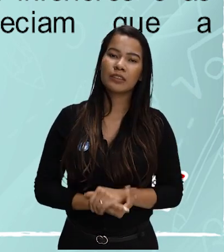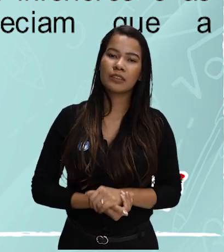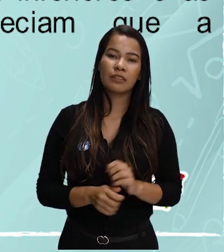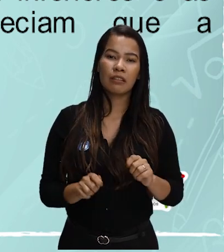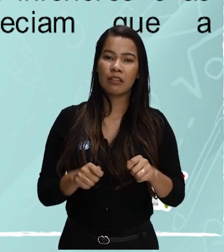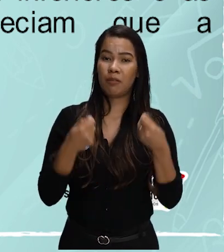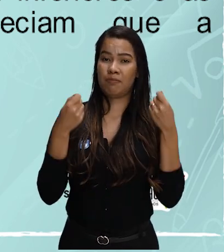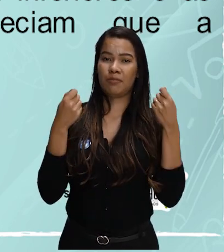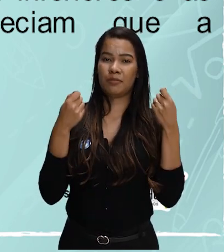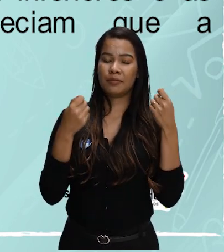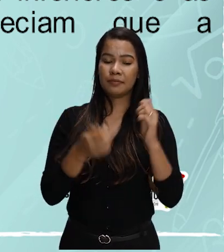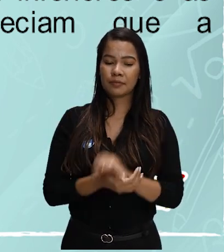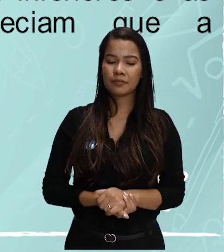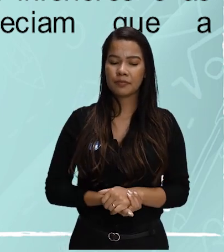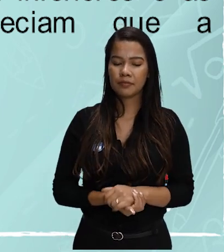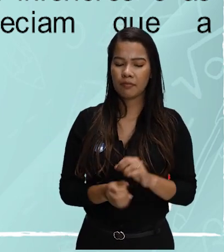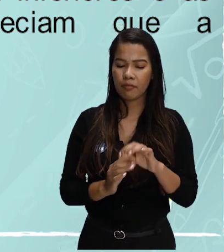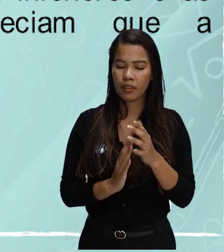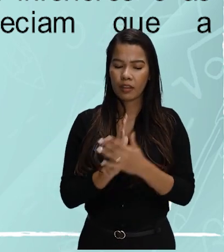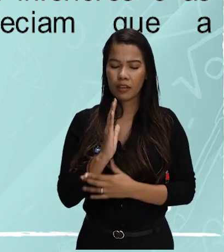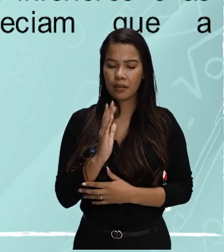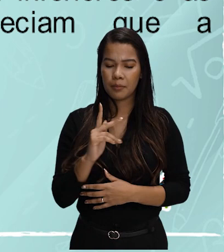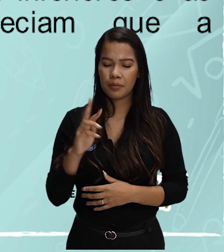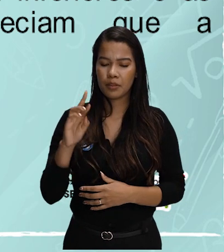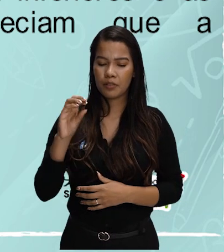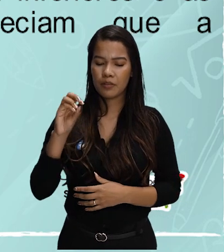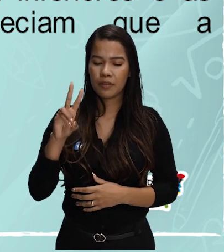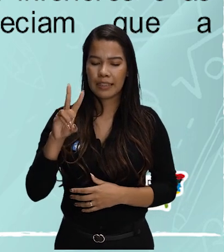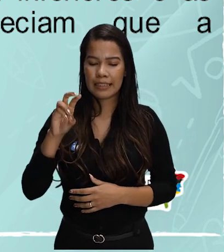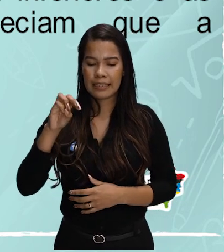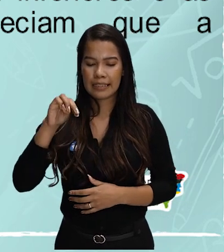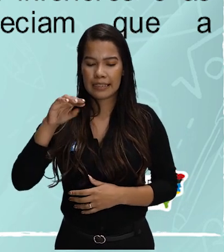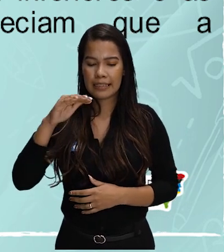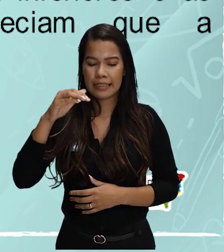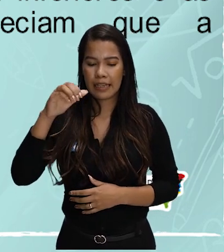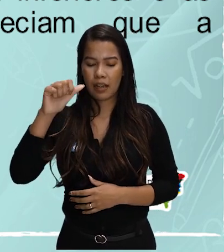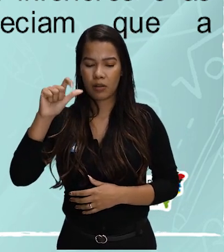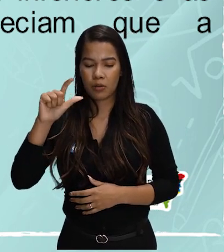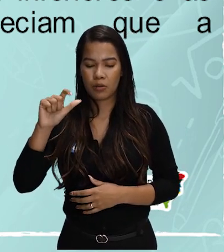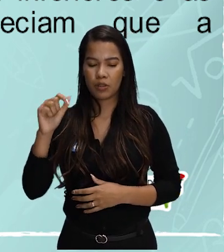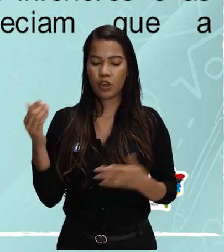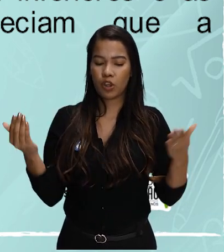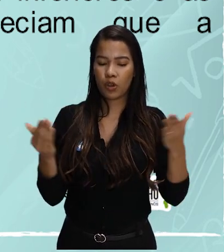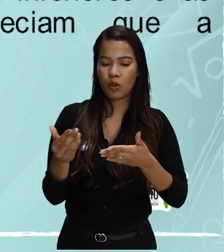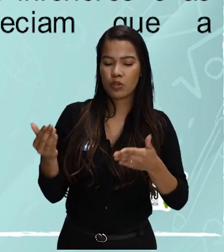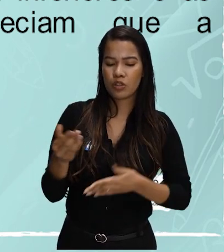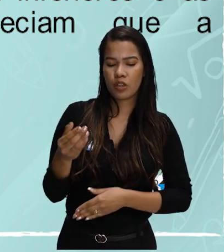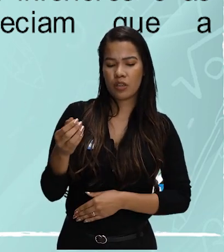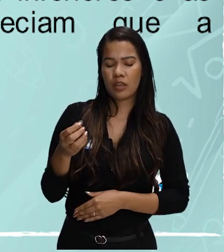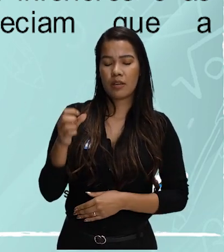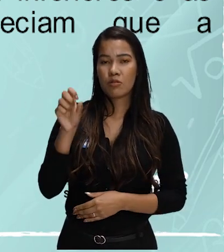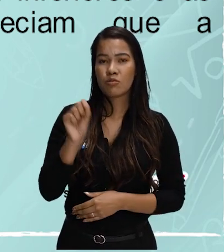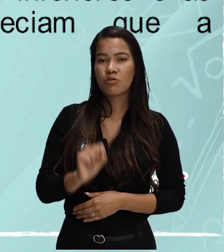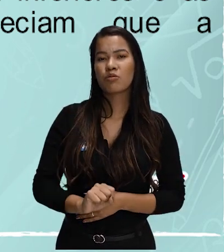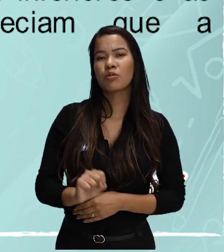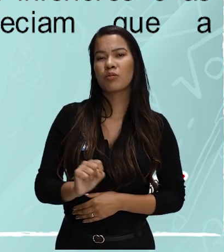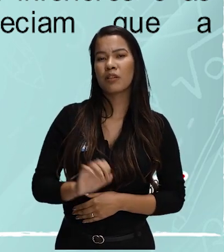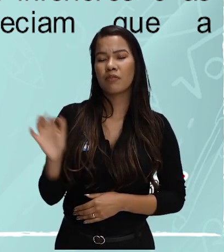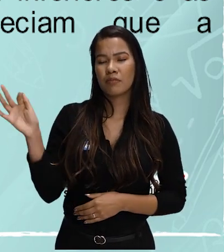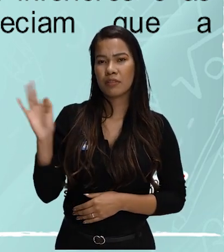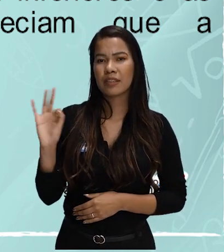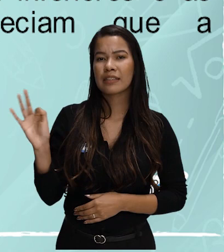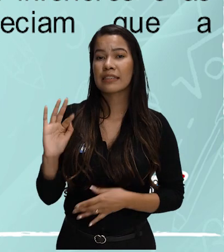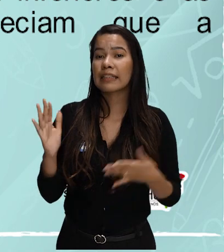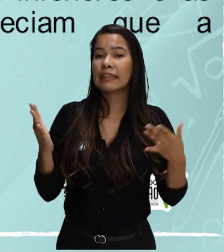Origem provençal, que hoje é o sul da França. Essas são as poesias que falam sobre amor não correspondido e infelicidade.